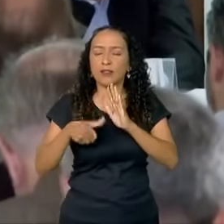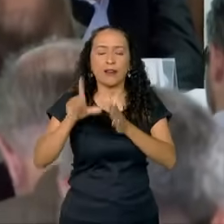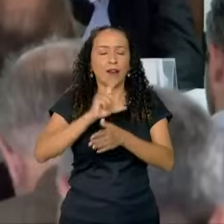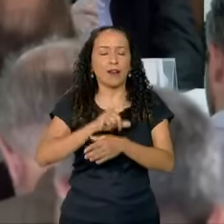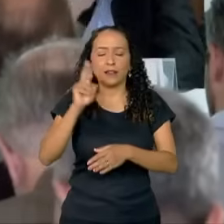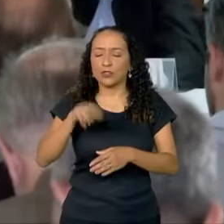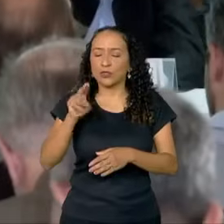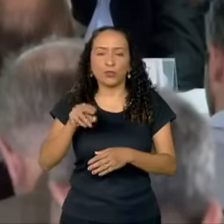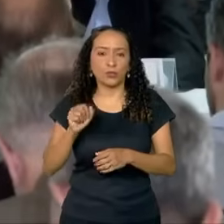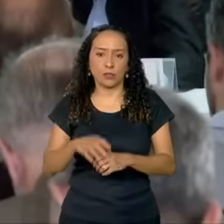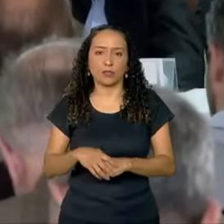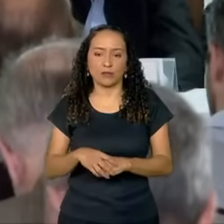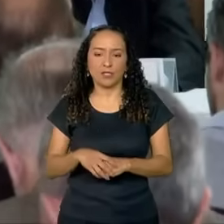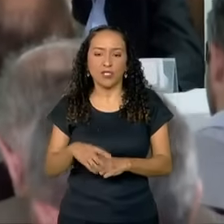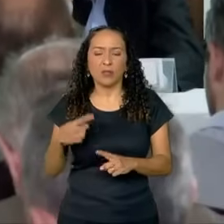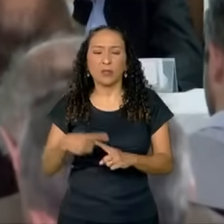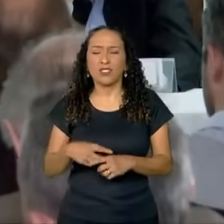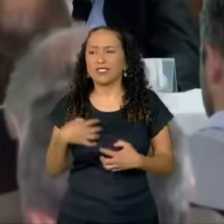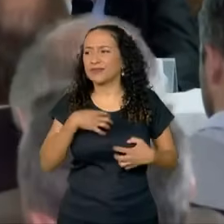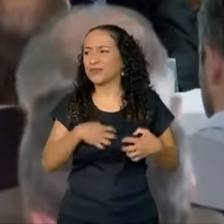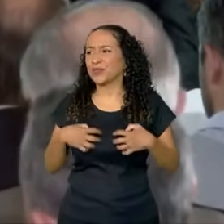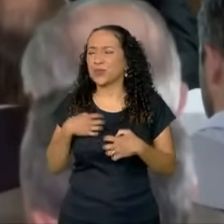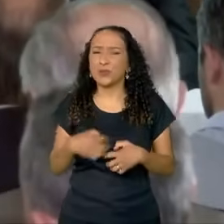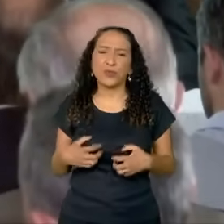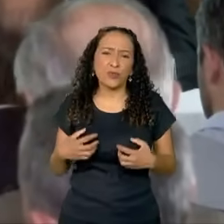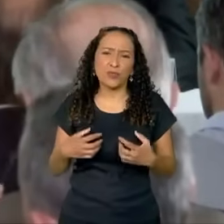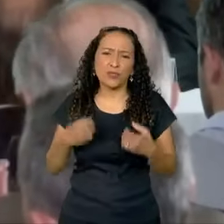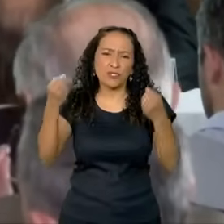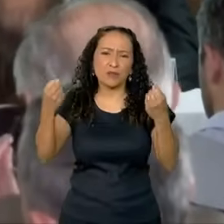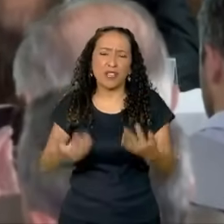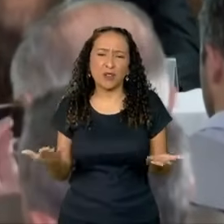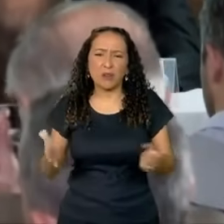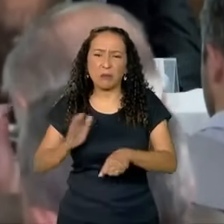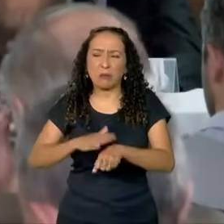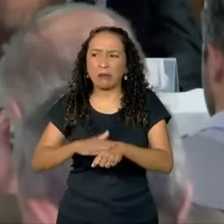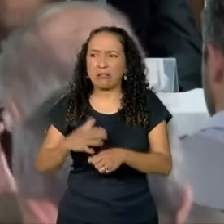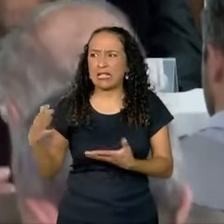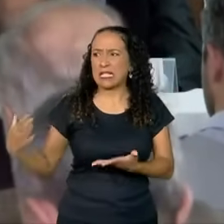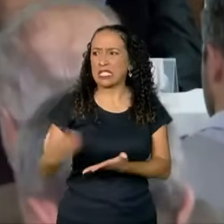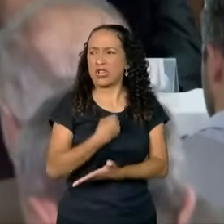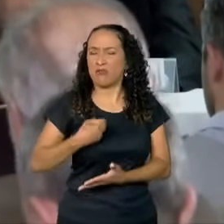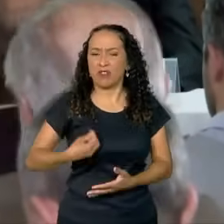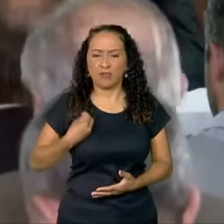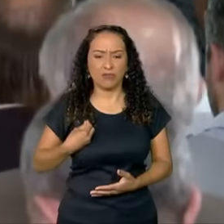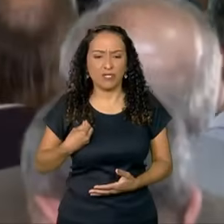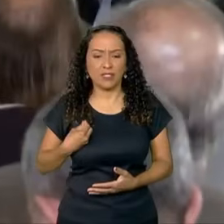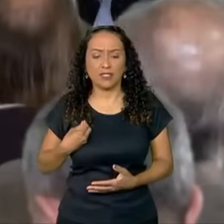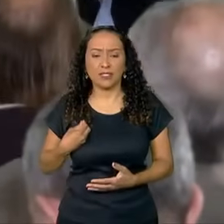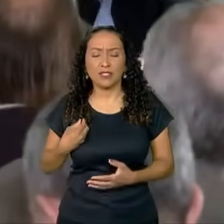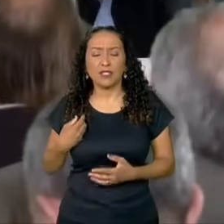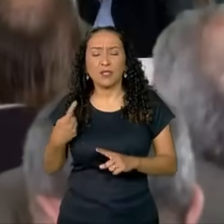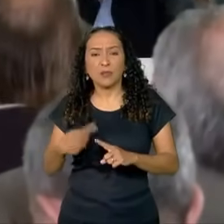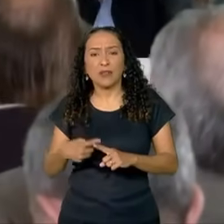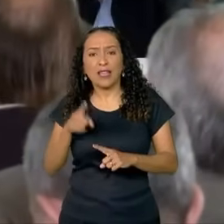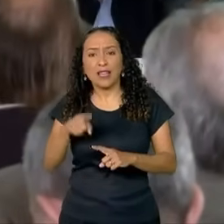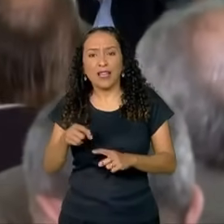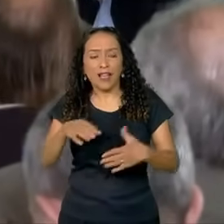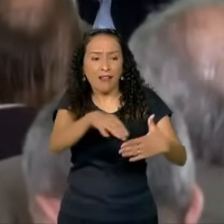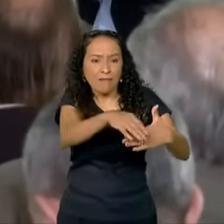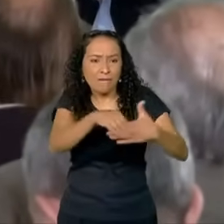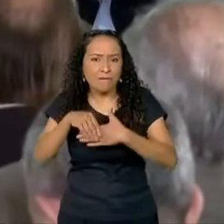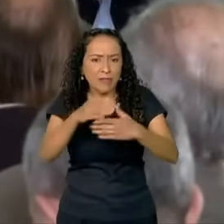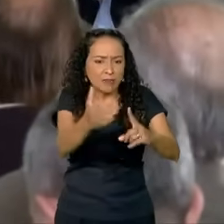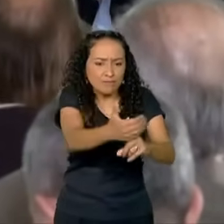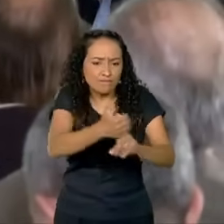visto. Para mim é até desconfortável, presidente, ficar falando assim, nesse momento que a gente está salvando vidas disso, né, porque o resgate, salvar vidas é